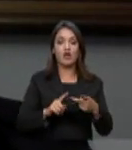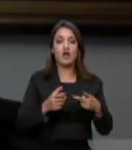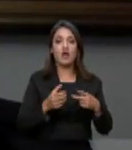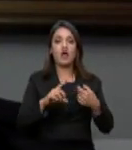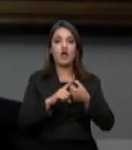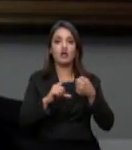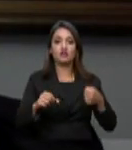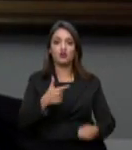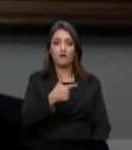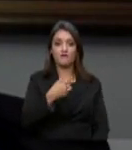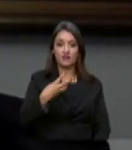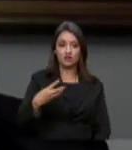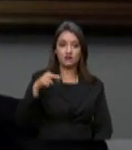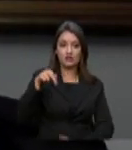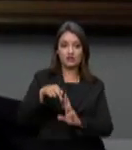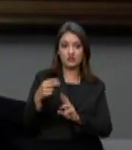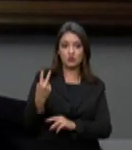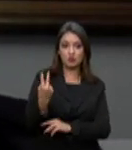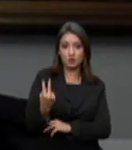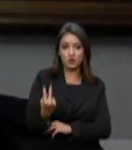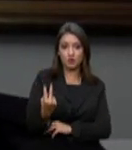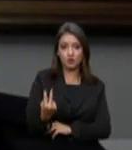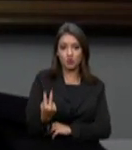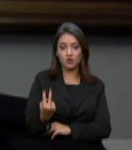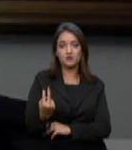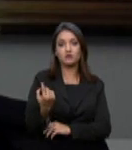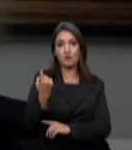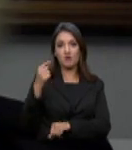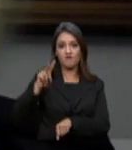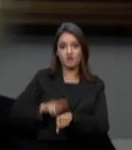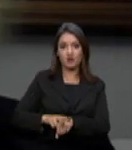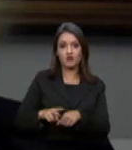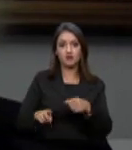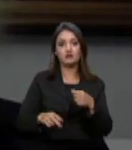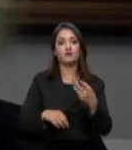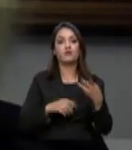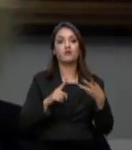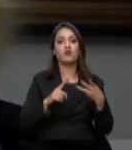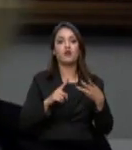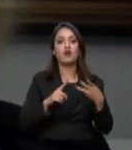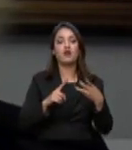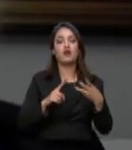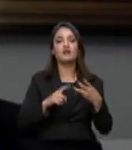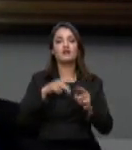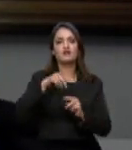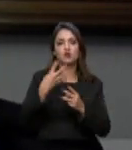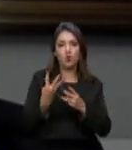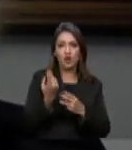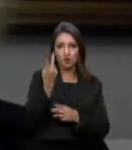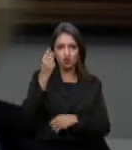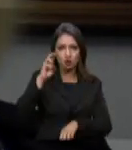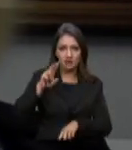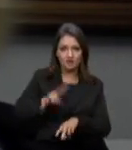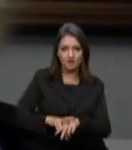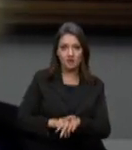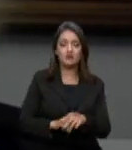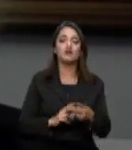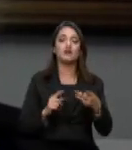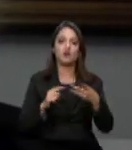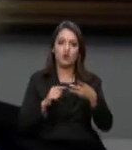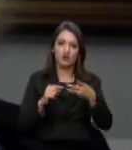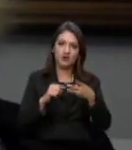artigo 23 inciso os dois por uma vez e quatro por duas vezes e Shun